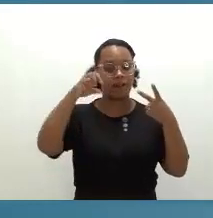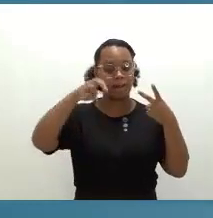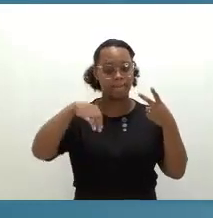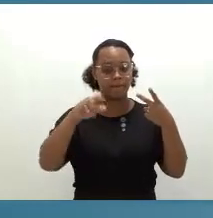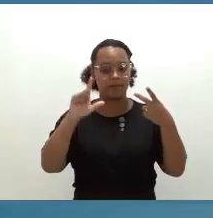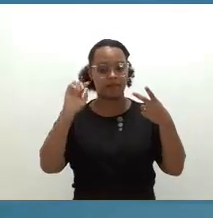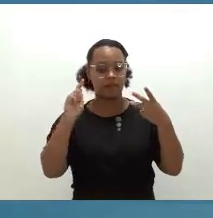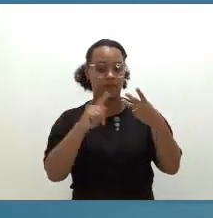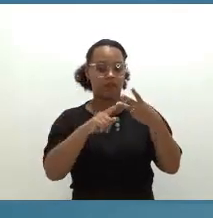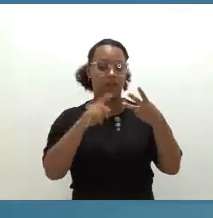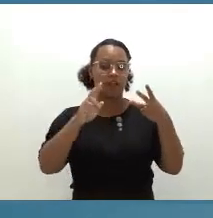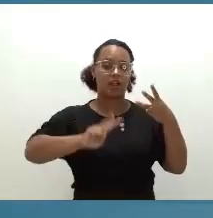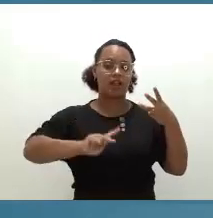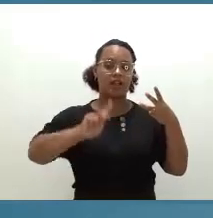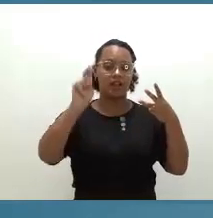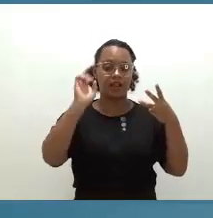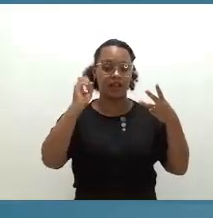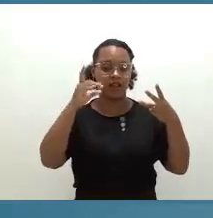Kedma,